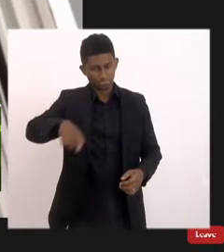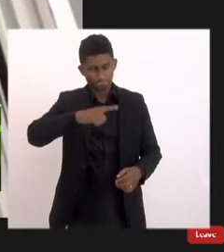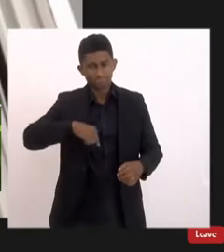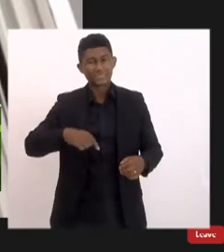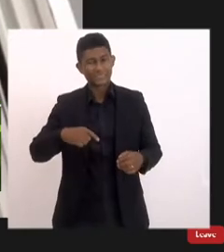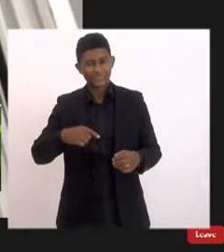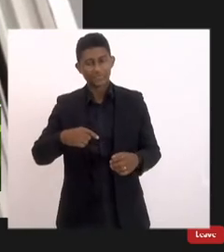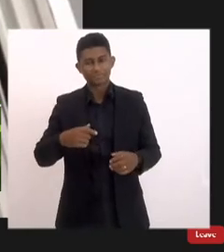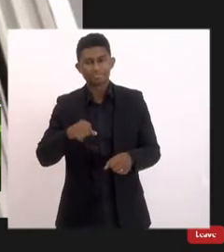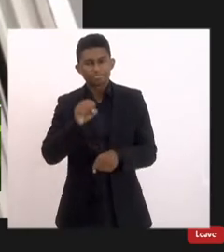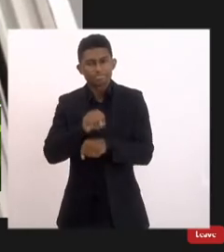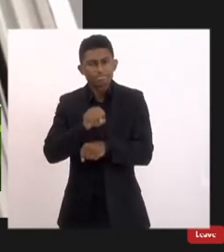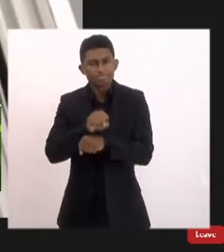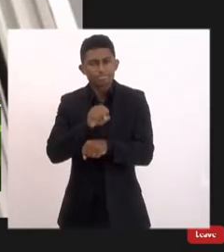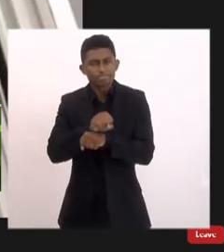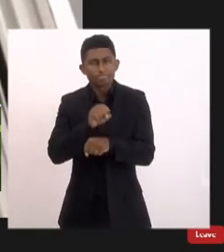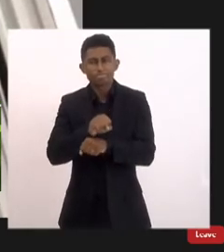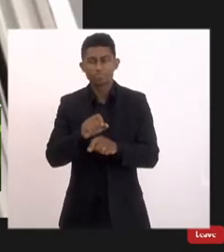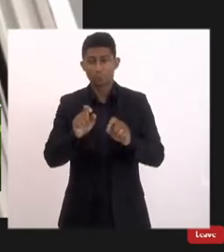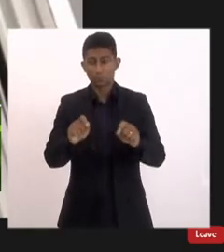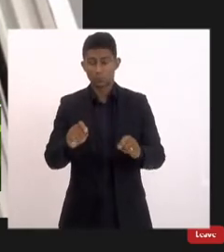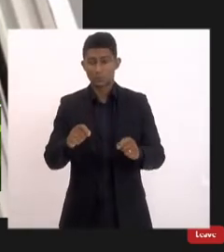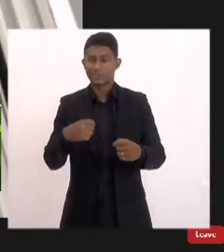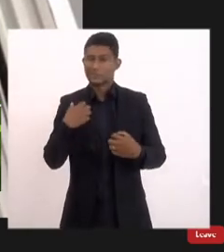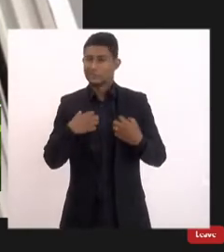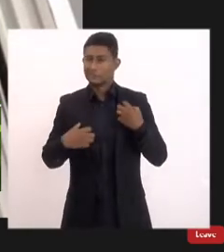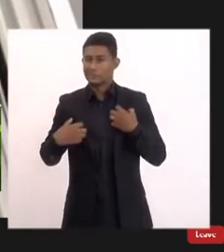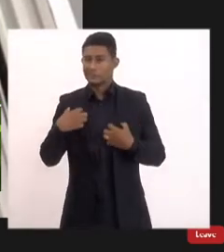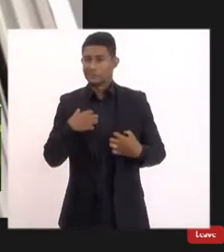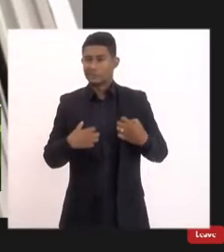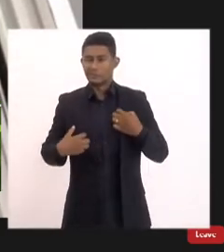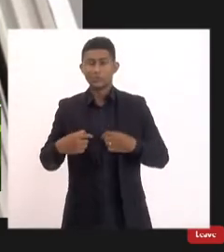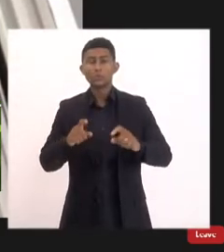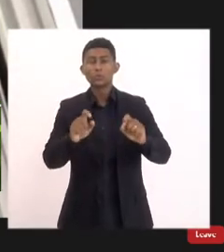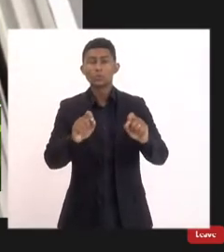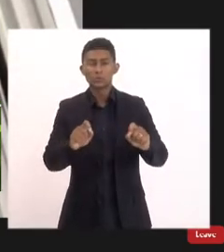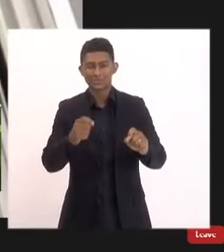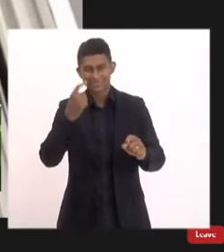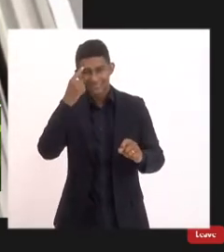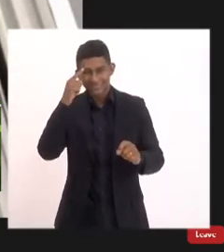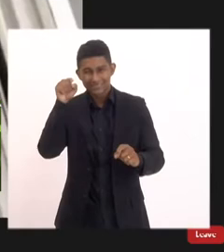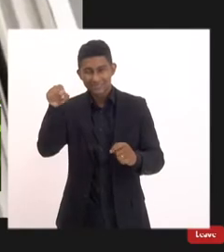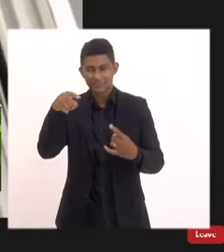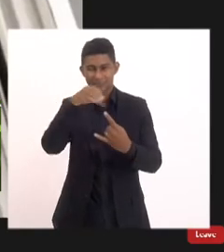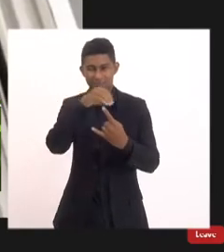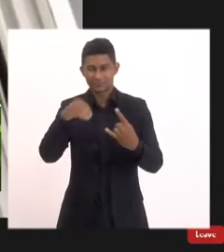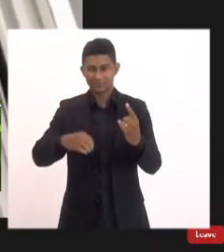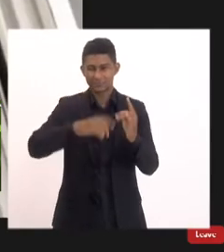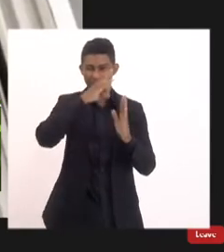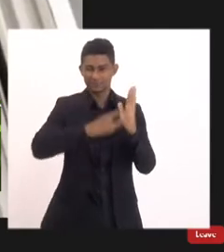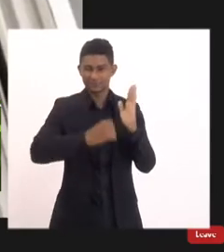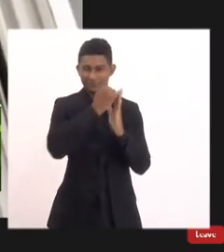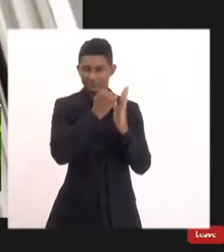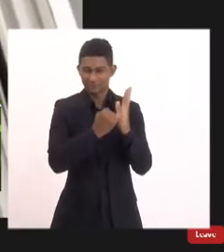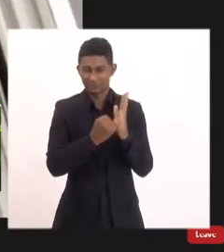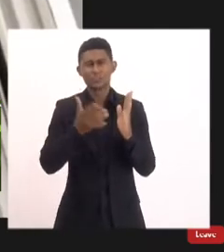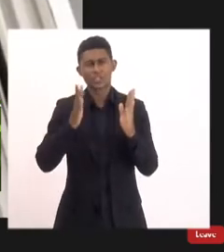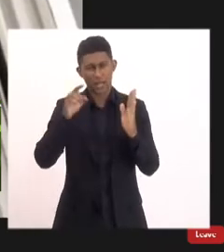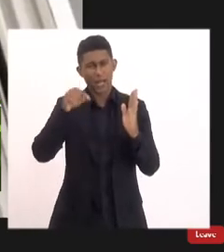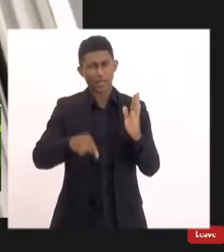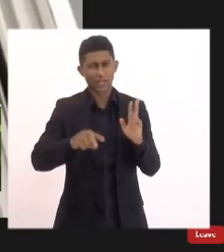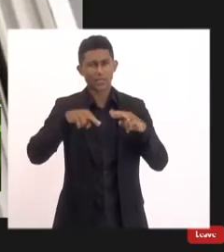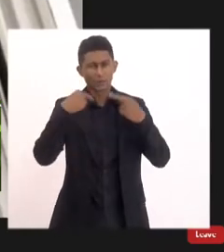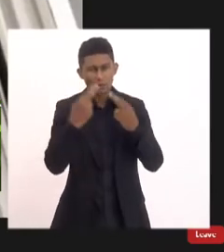aguardando também, com bastante ansiedade, o documento que a Fiocruz, que até já foi mencionado hoje, que